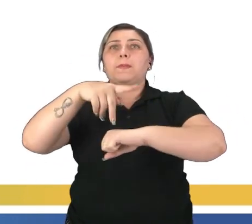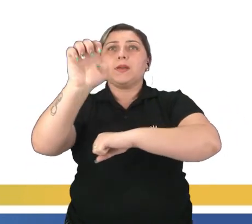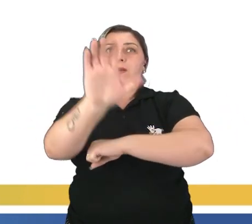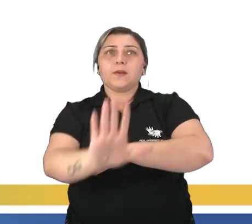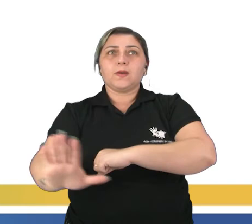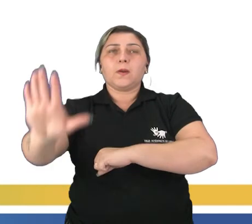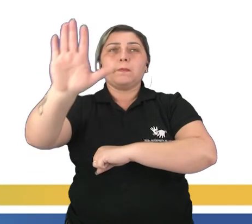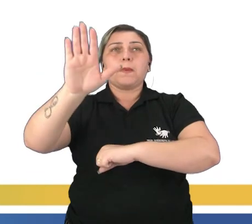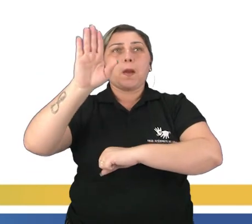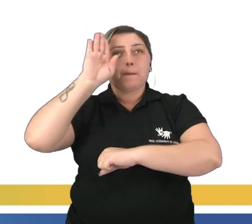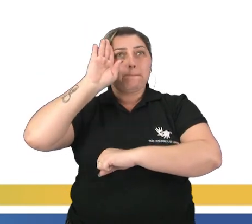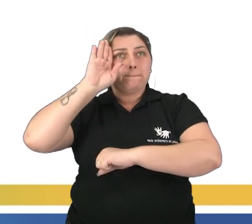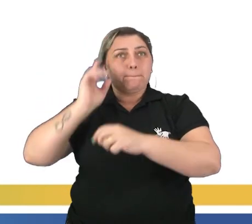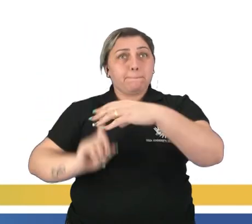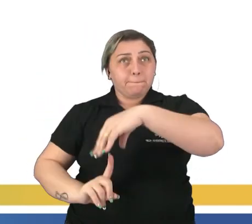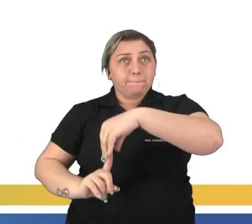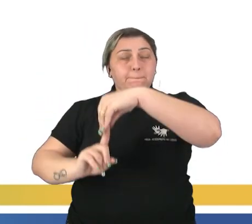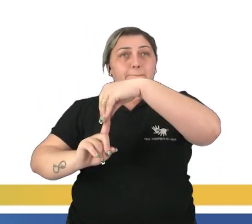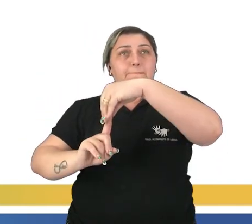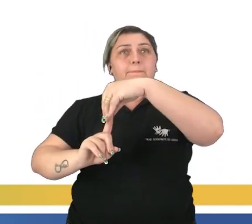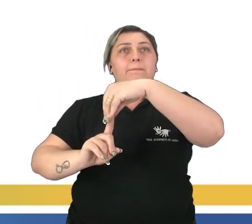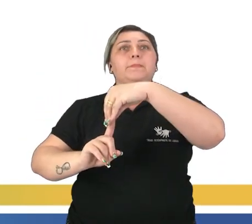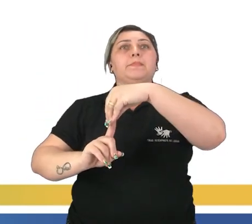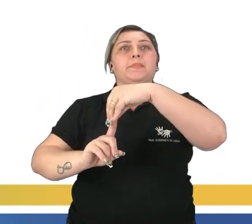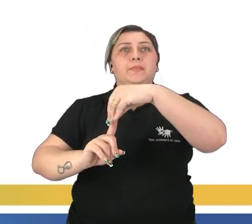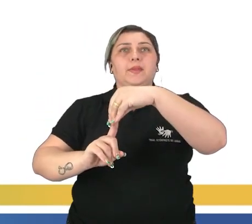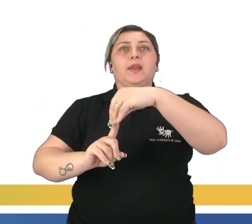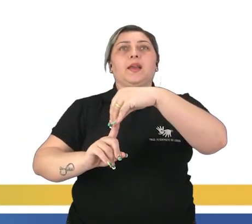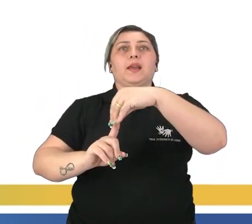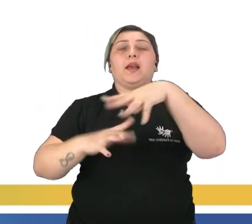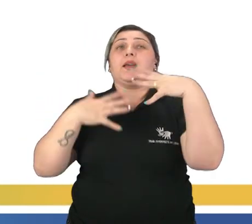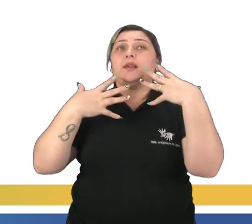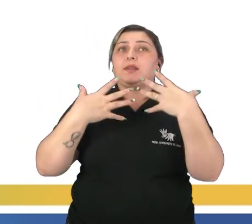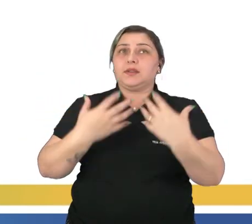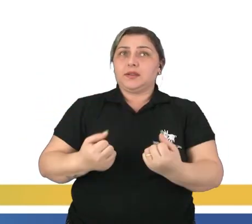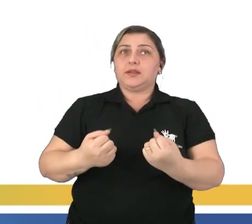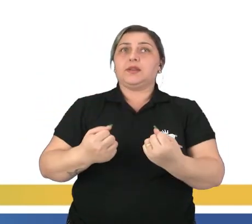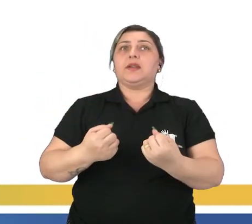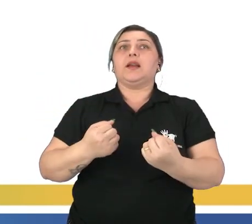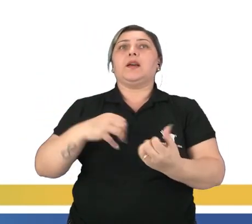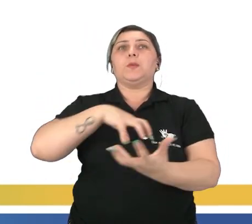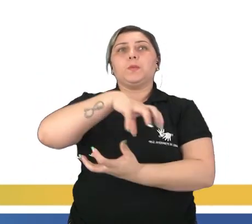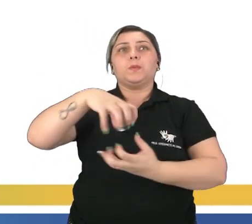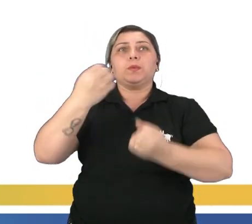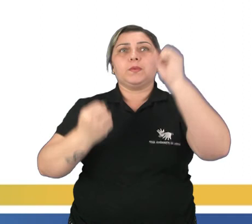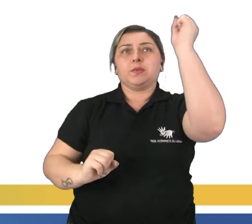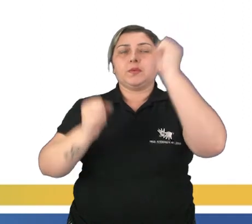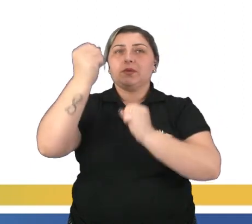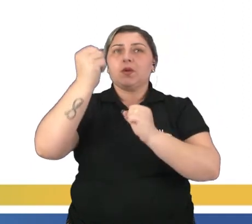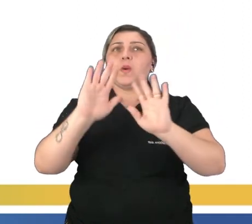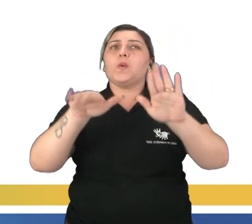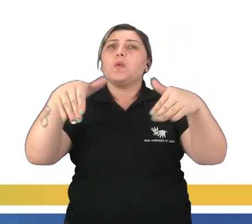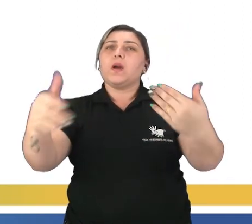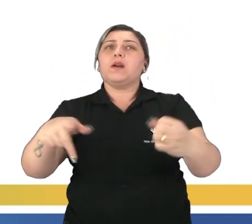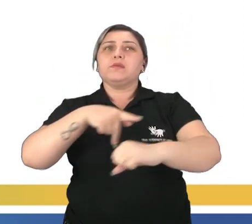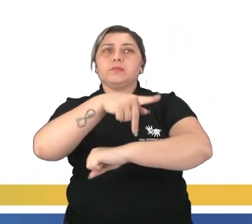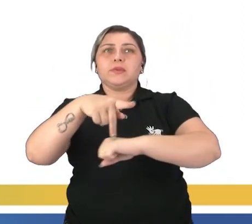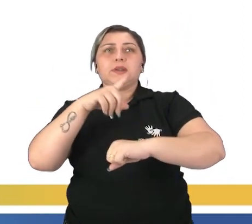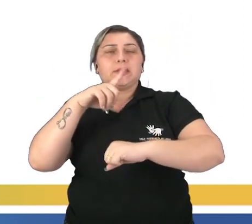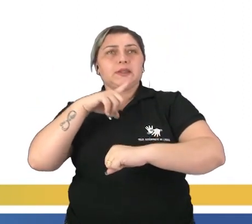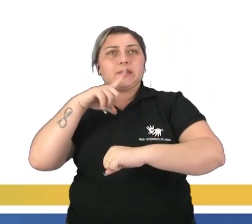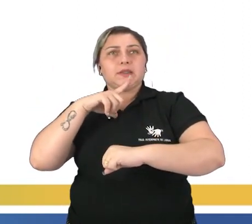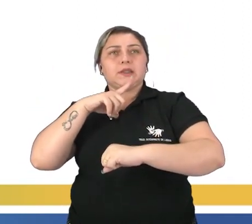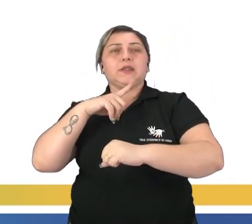Europa. Qual foi o país europeu pioneiro na implementação da Revolução Industrial? Então, qual país teve